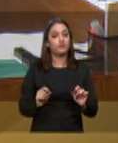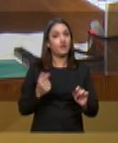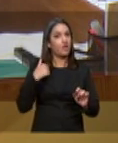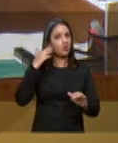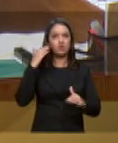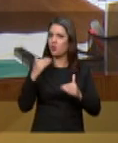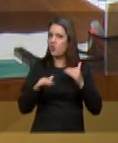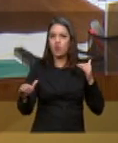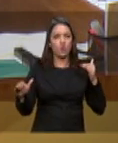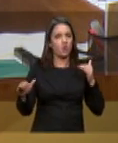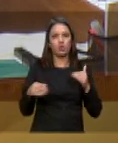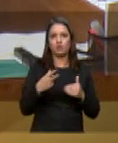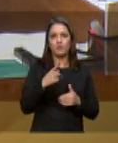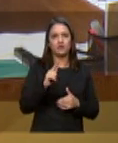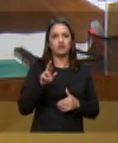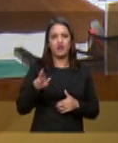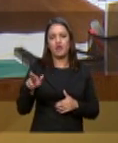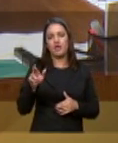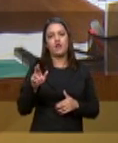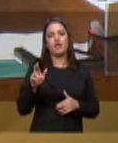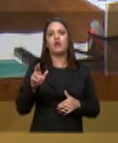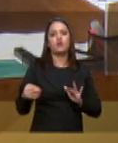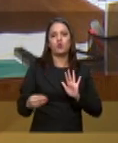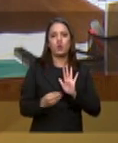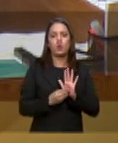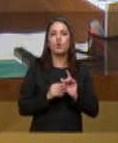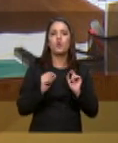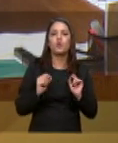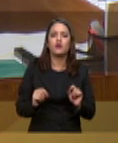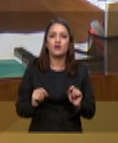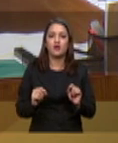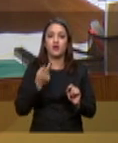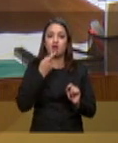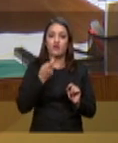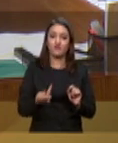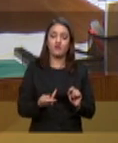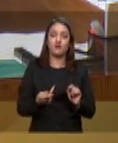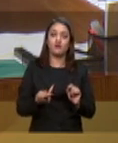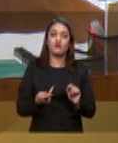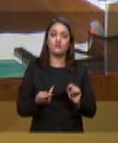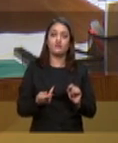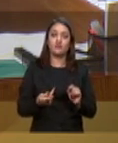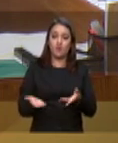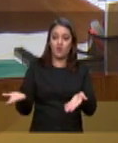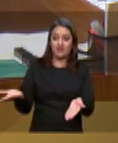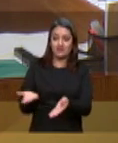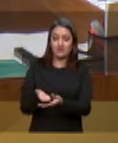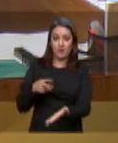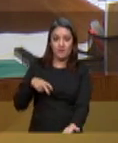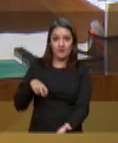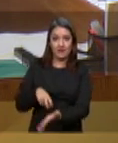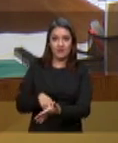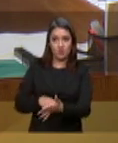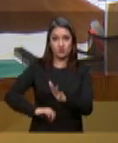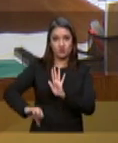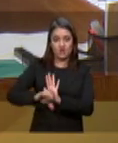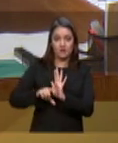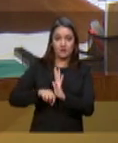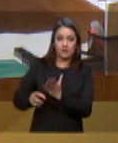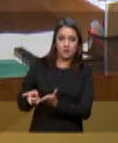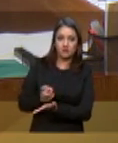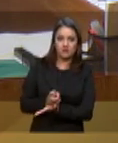parecer da PGR, transcrito em seu voto, no ponto onde sustenta que a instauração da ação penal por crime contra a ordem tributária